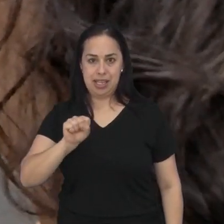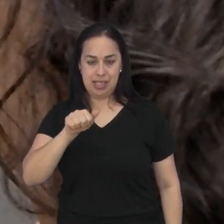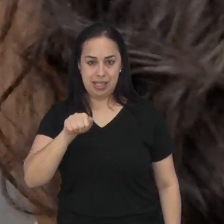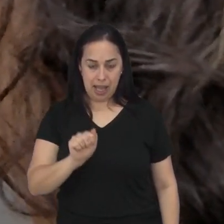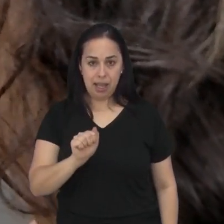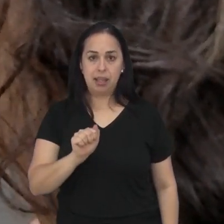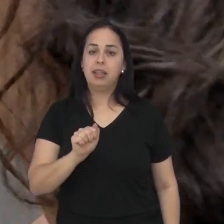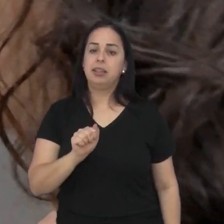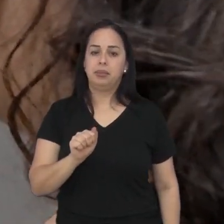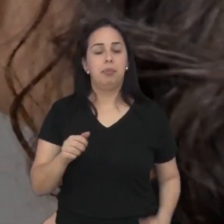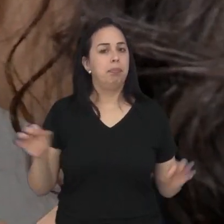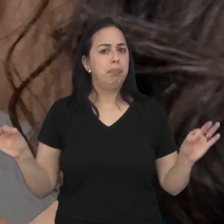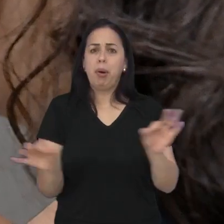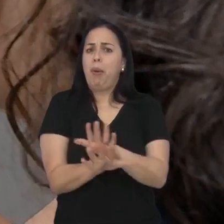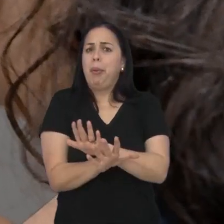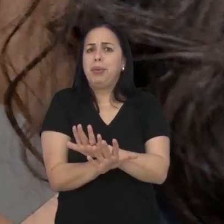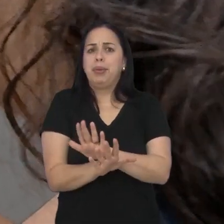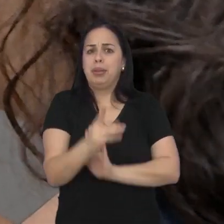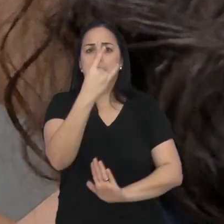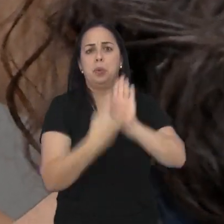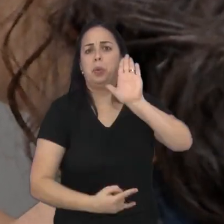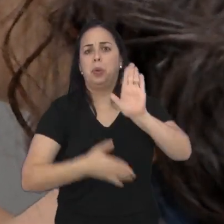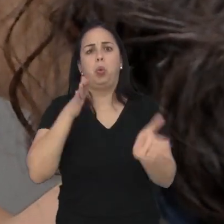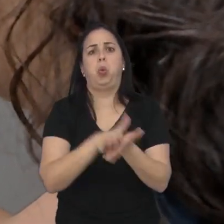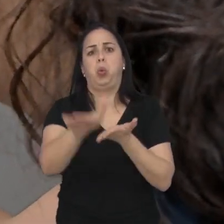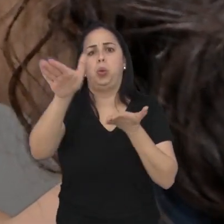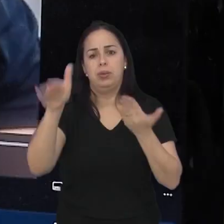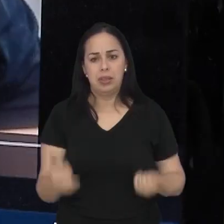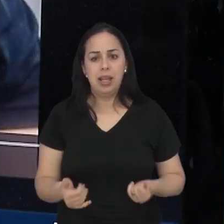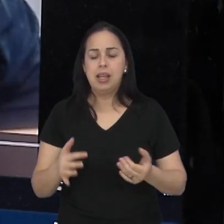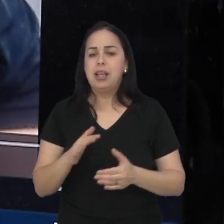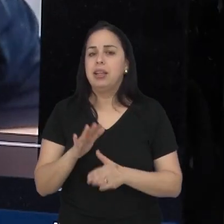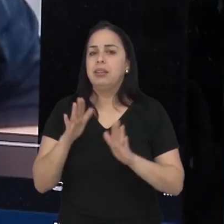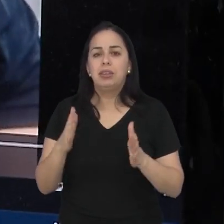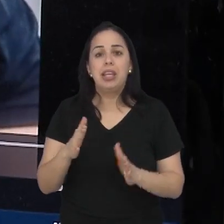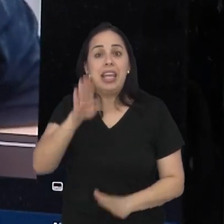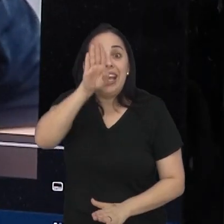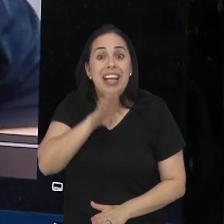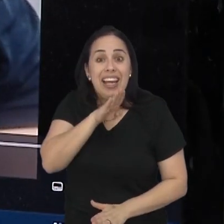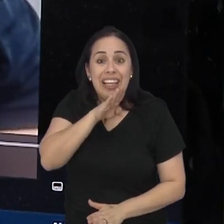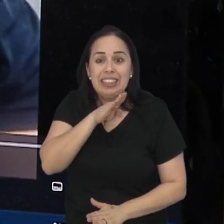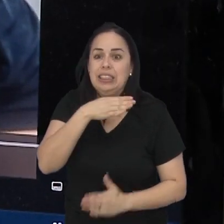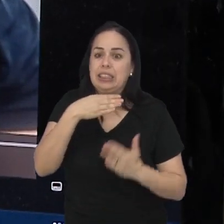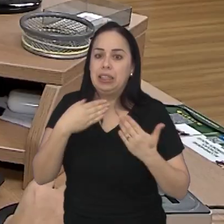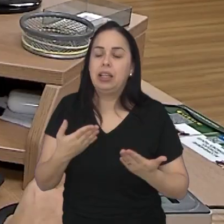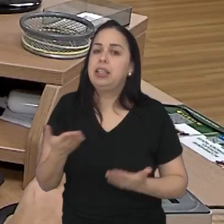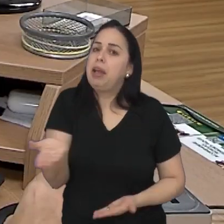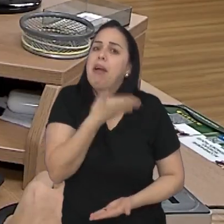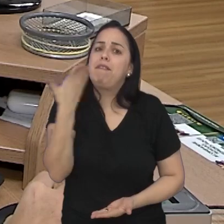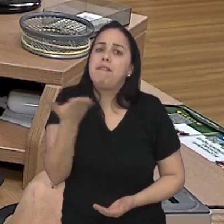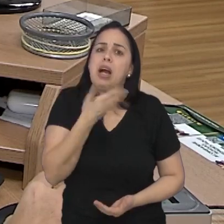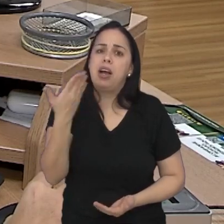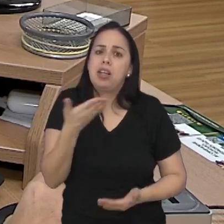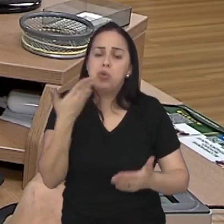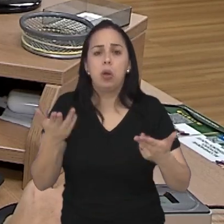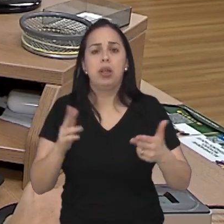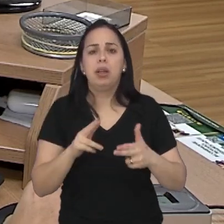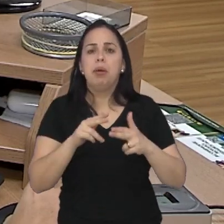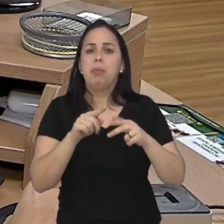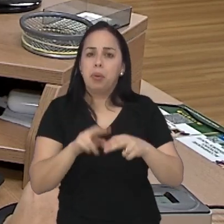Batalha Guimarães. Pronto, o documento foi emitido. Tudo sem nenhum custo. Com essa facilidade, o